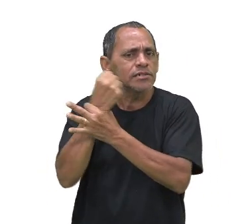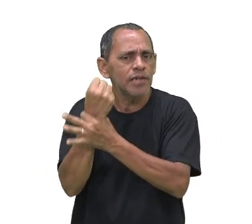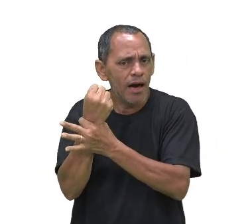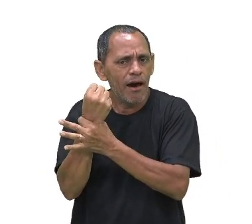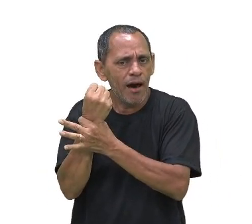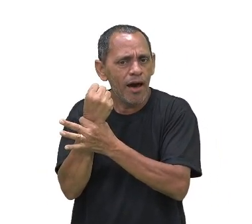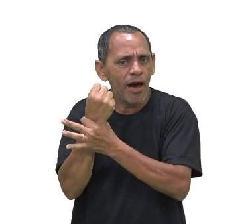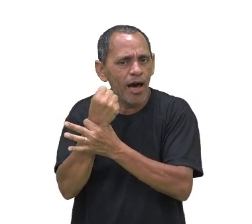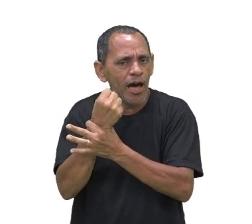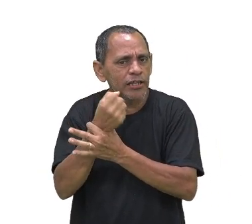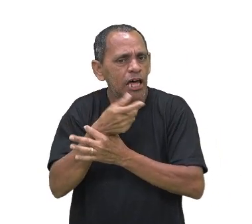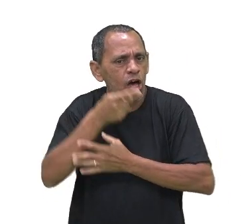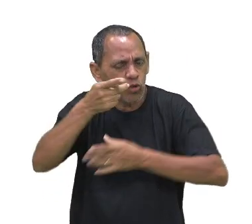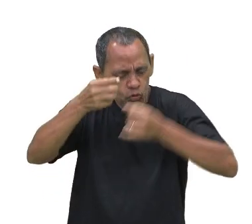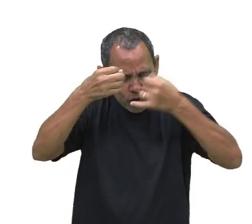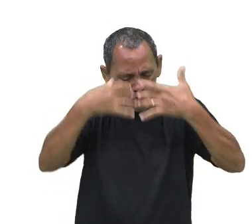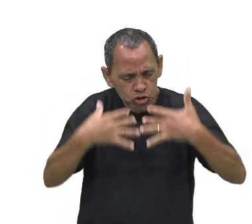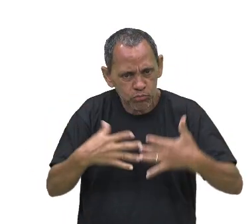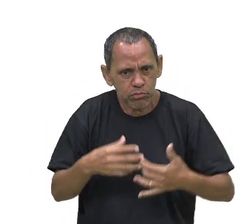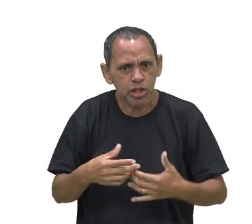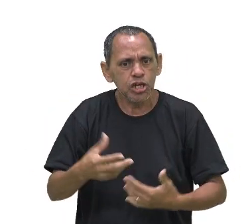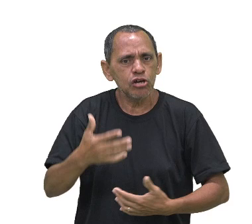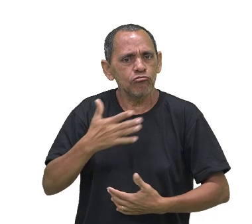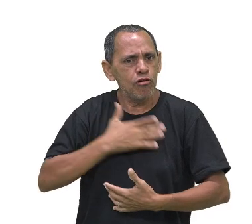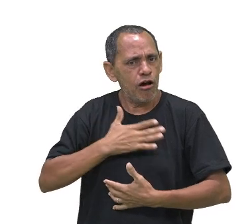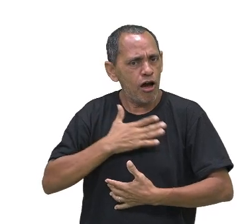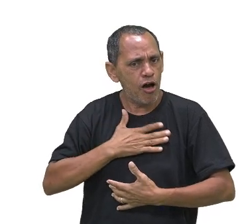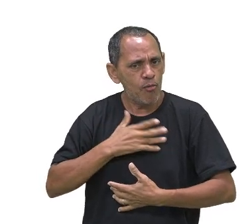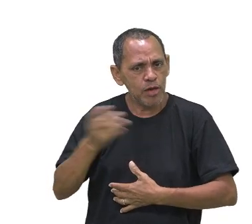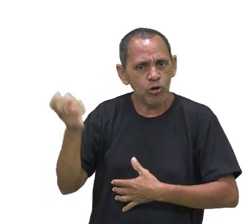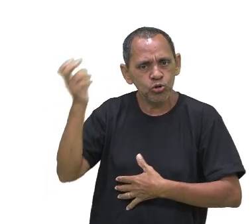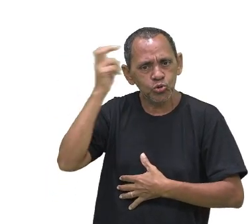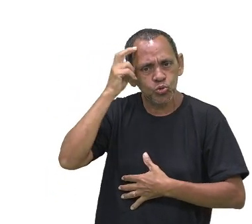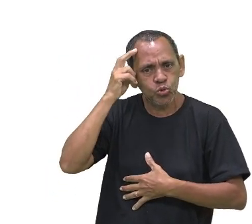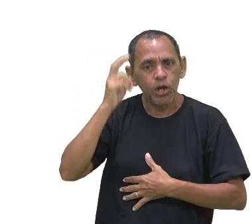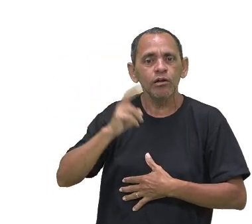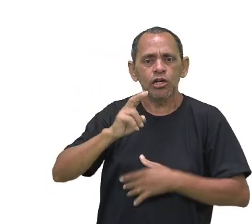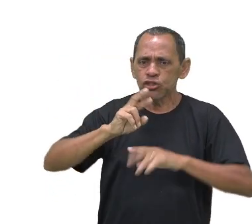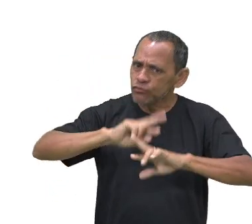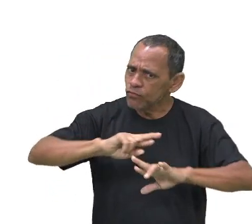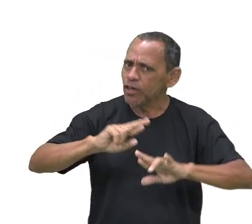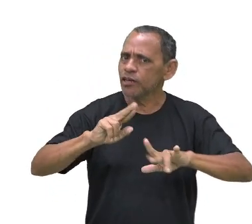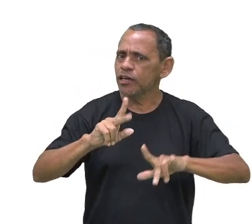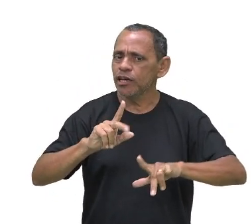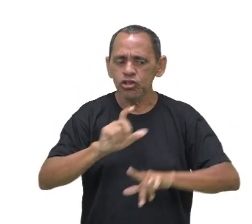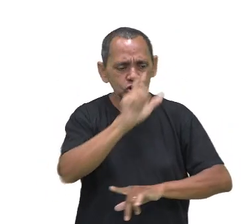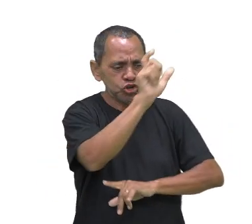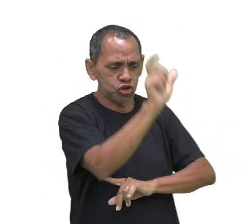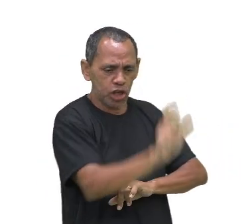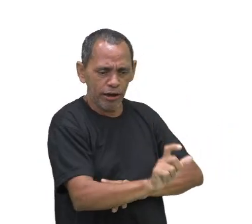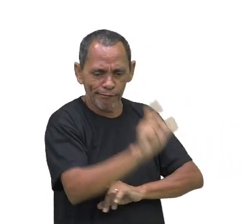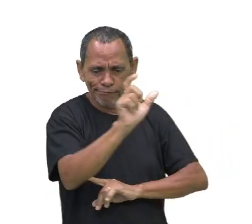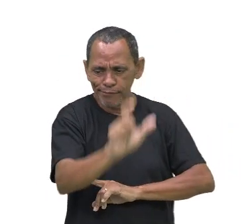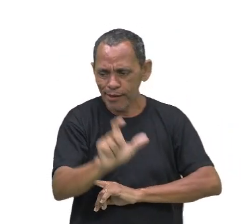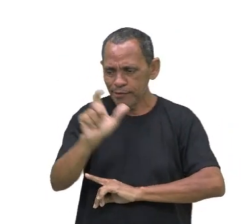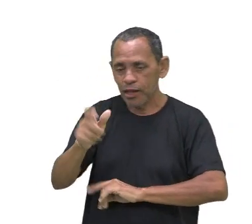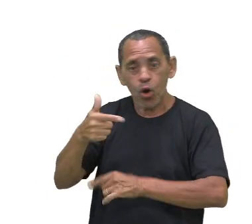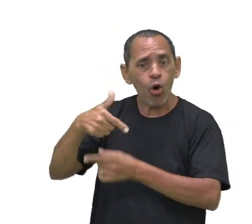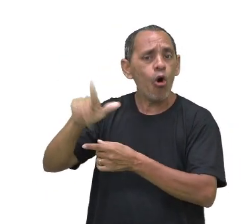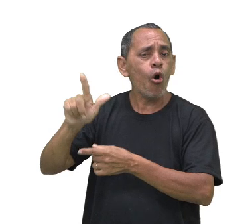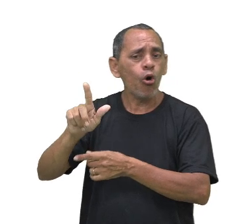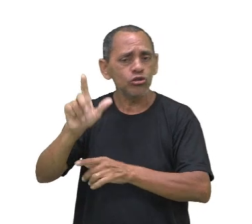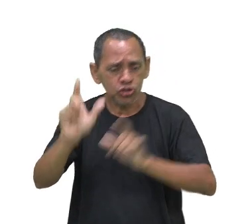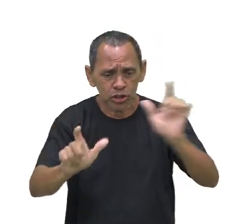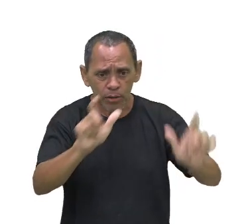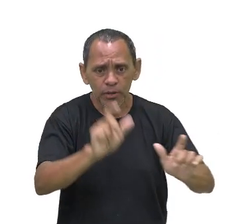minha cultura, que é diferente, por exemplo, da sua ou de outros. Vimos também que a educação